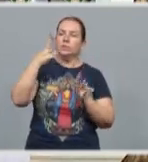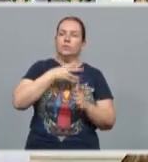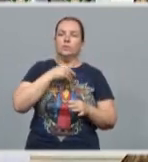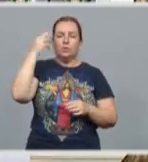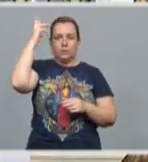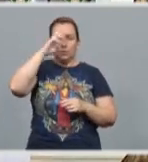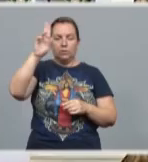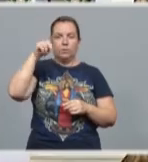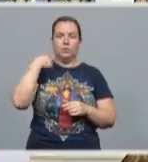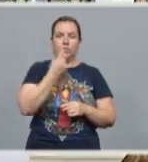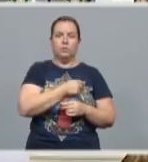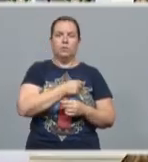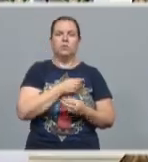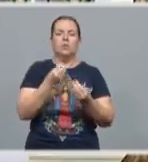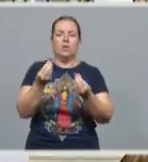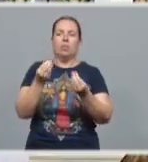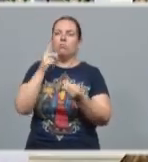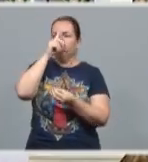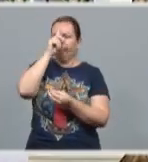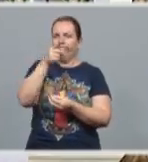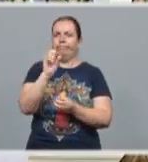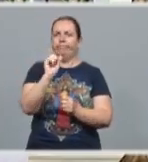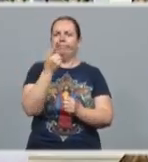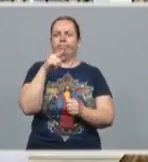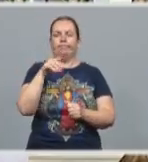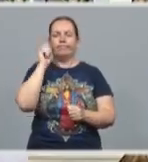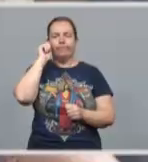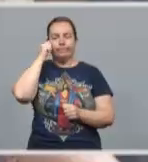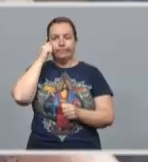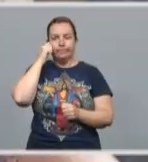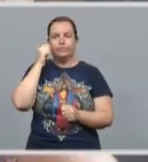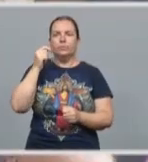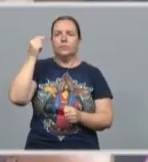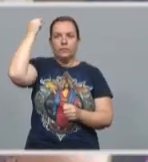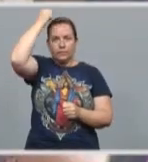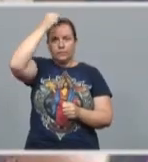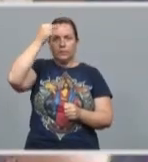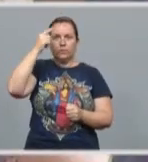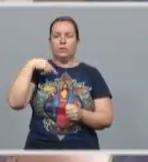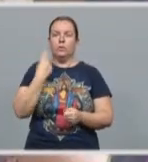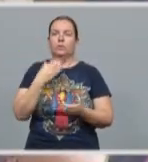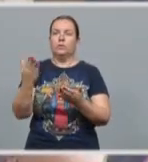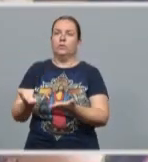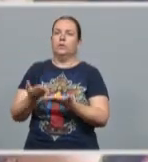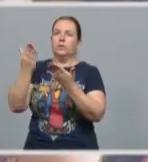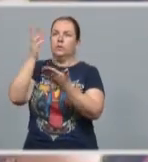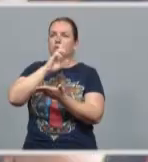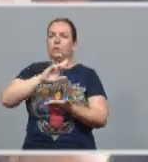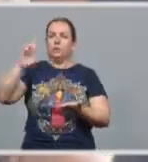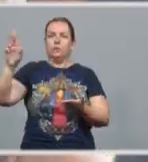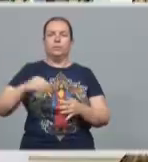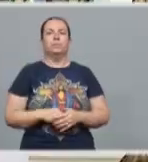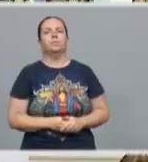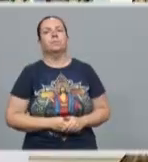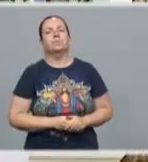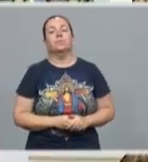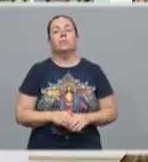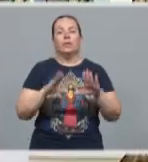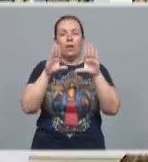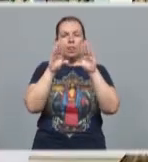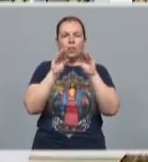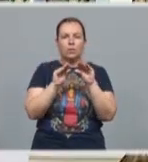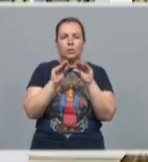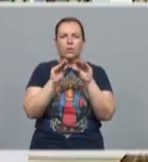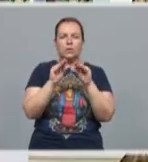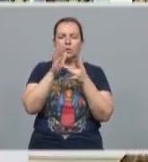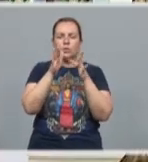Senhor nosso, que nos mandou celebrar este mistério. Santificai nossa oferenda, ó Senhor. Na noite em que ia